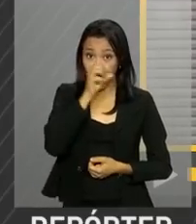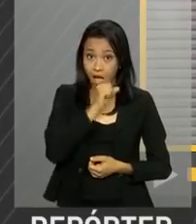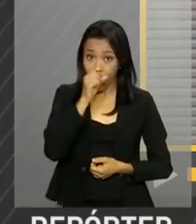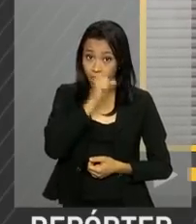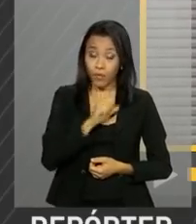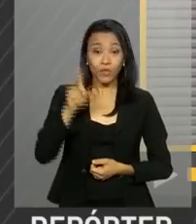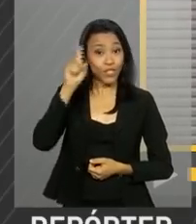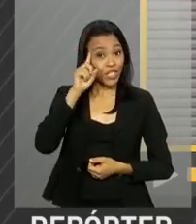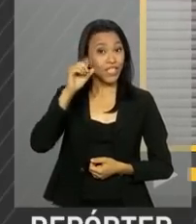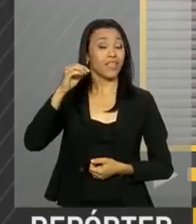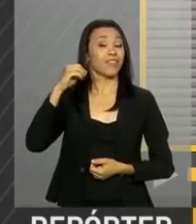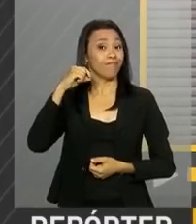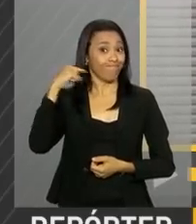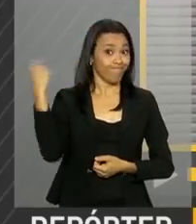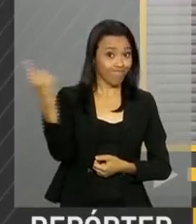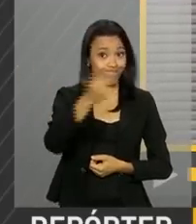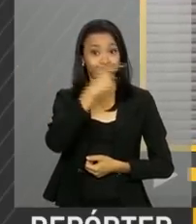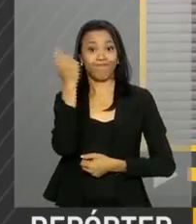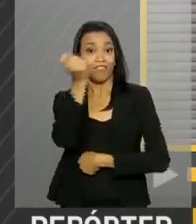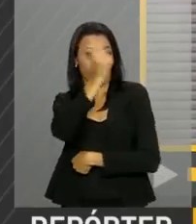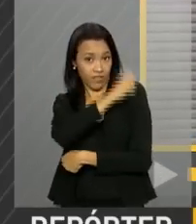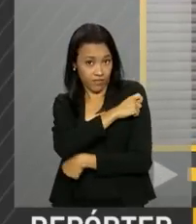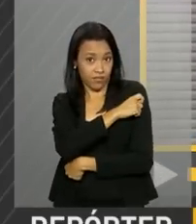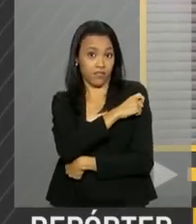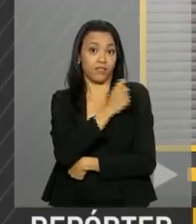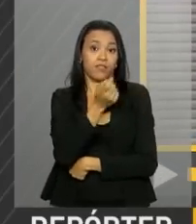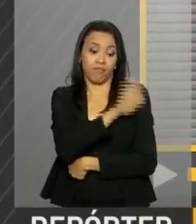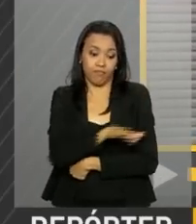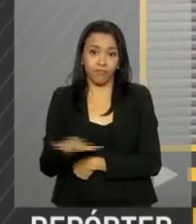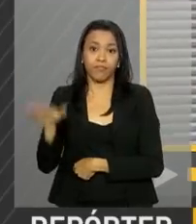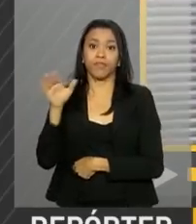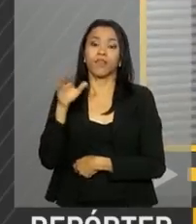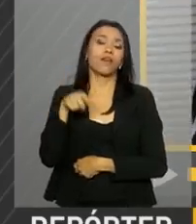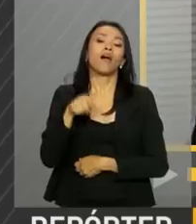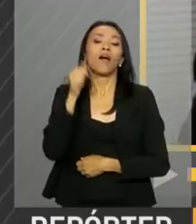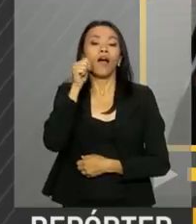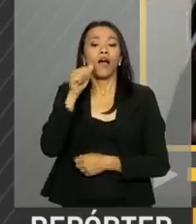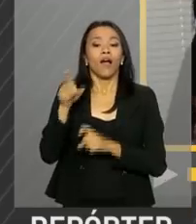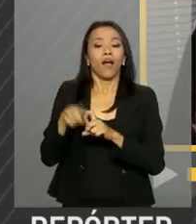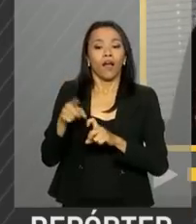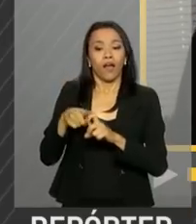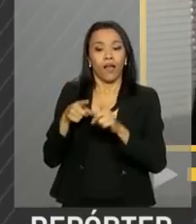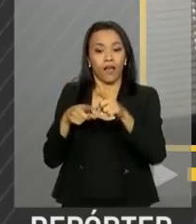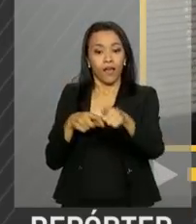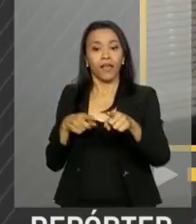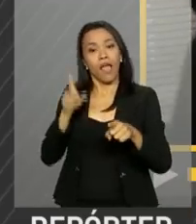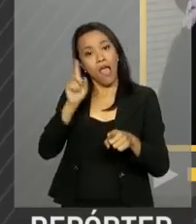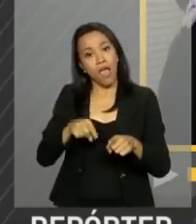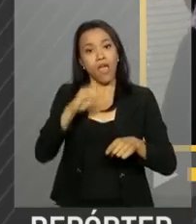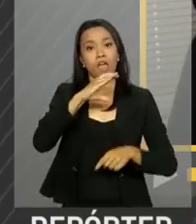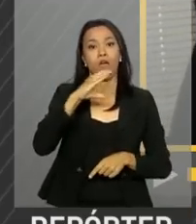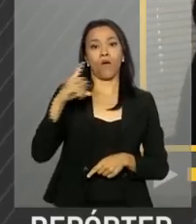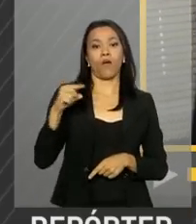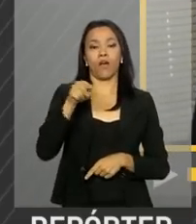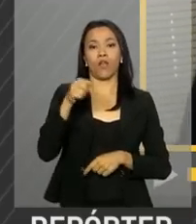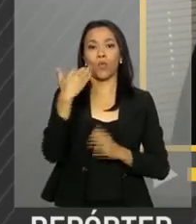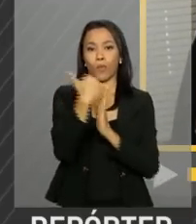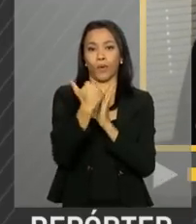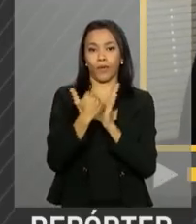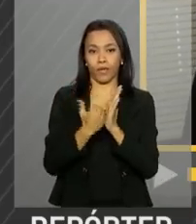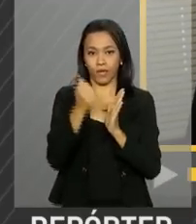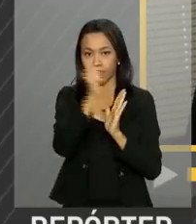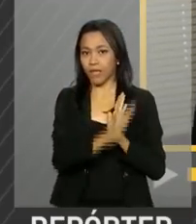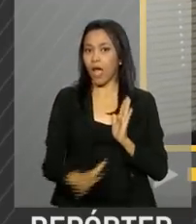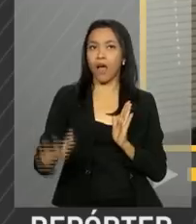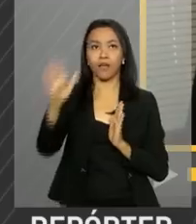o dia D da campanha nacional de multivacinação. A doutora Carla Domingues, que é coordenadora do Programa Nacional